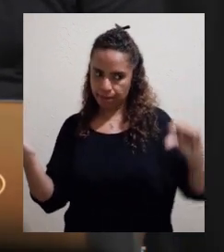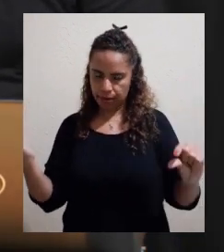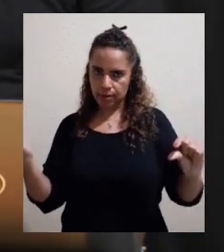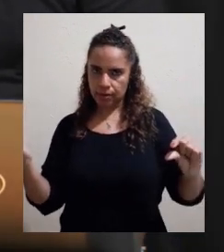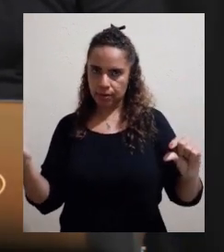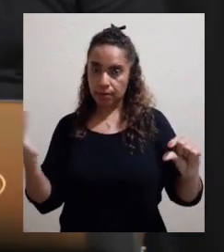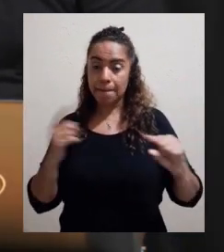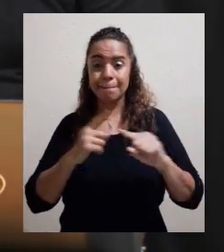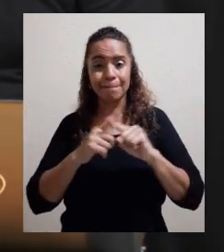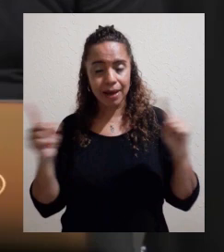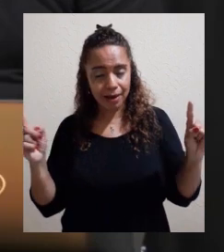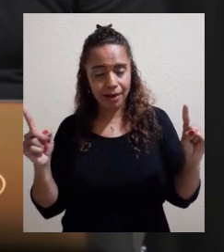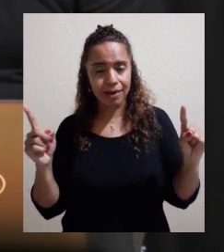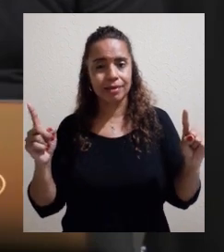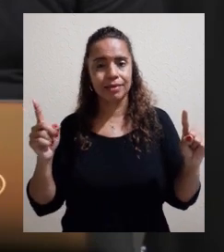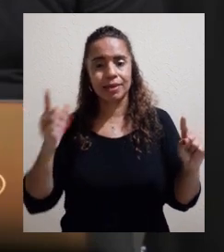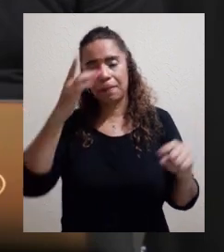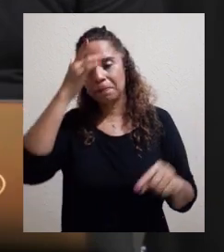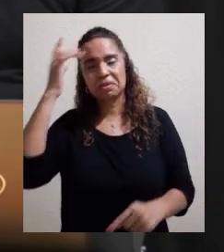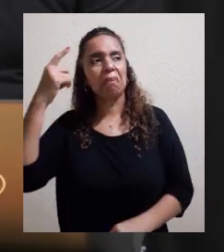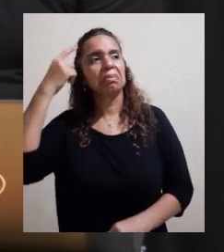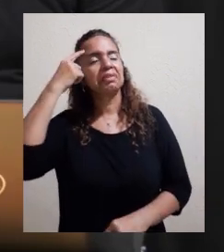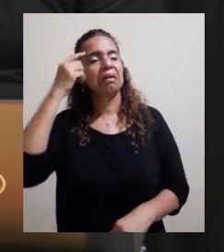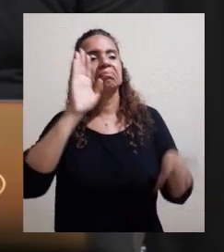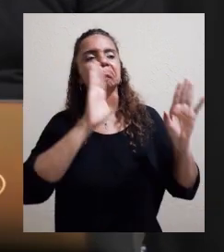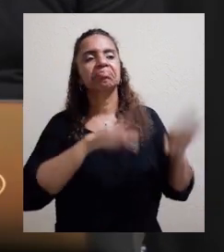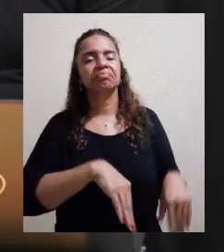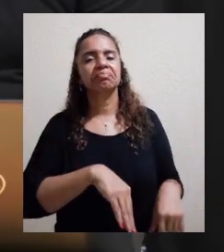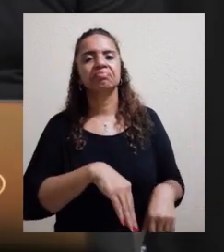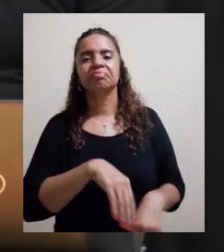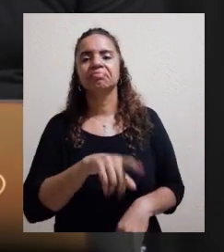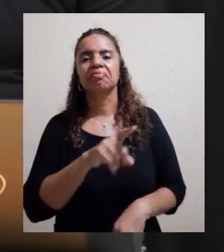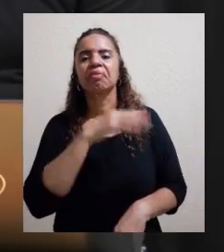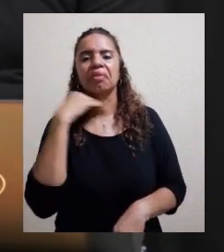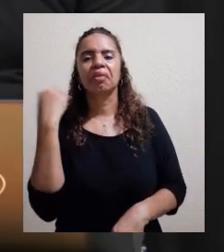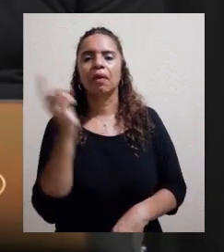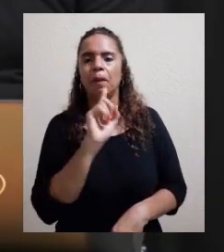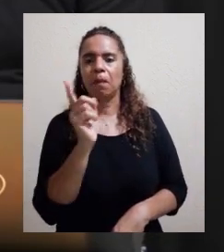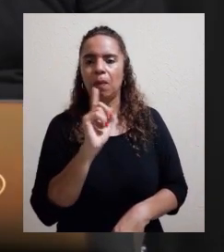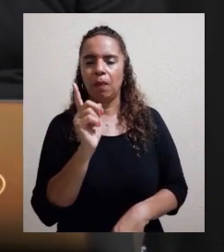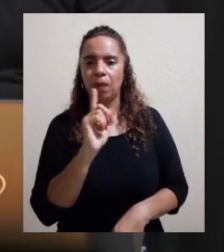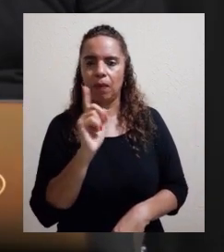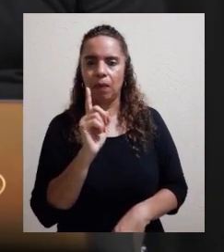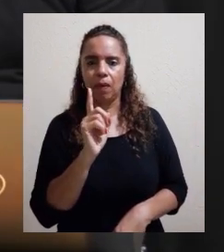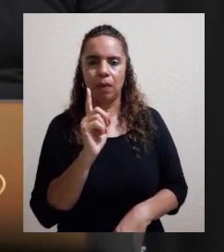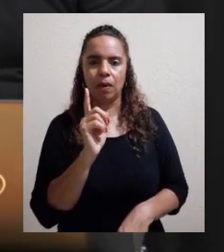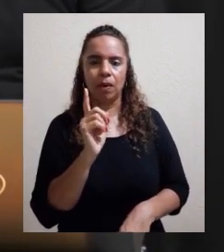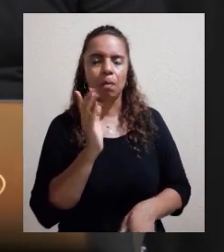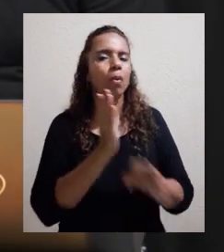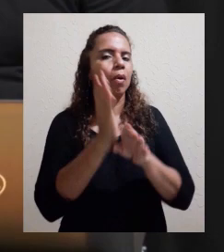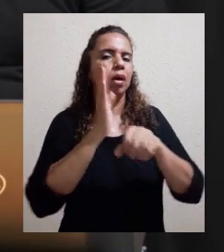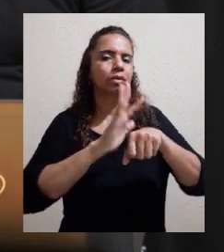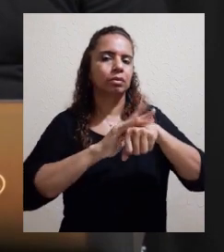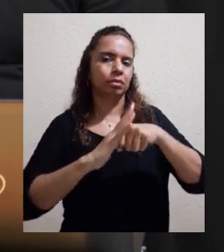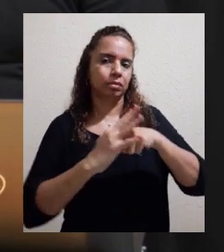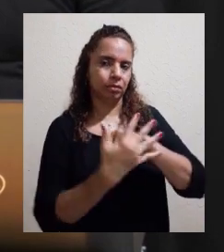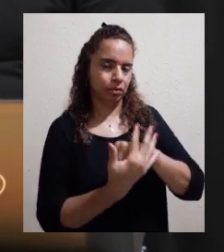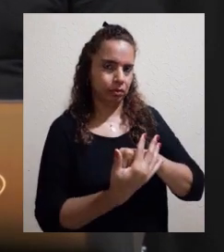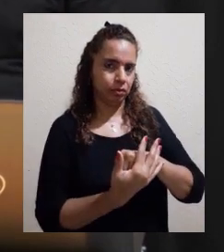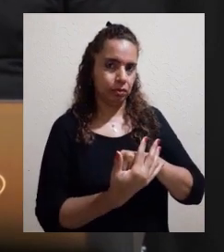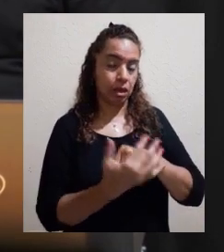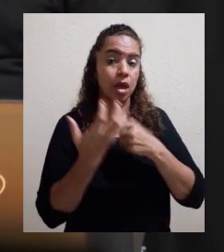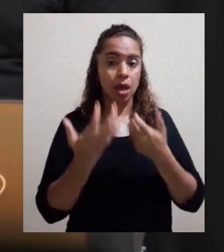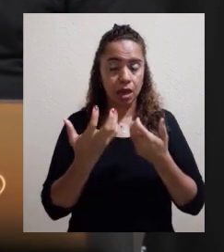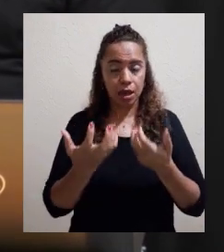Contudo, é um erro pensar que crianças não possam morrer por infecção pelo novo coronavírus.